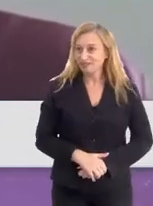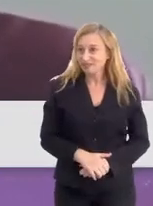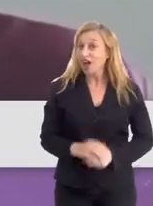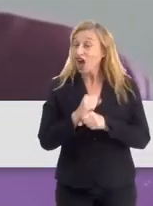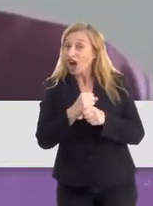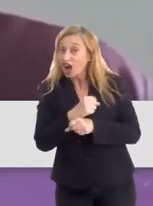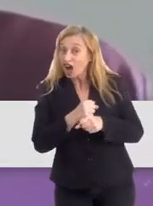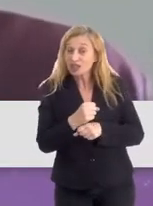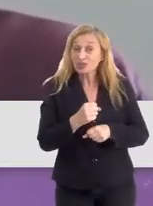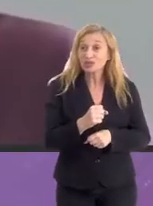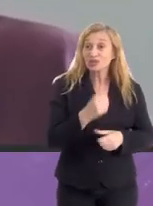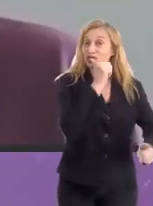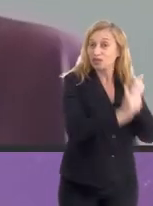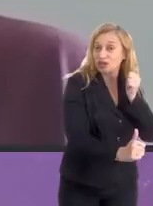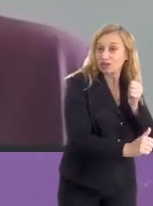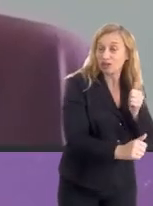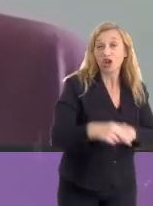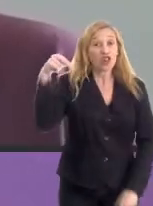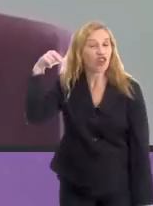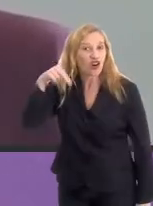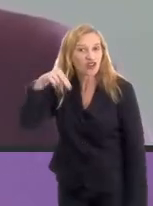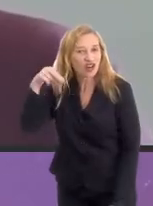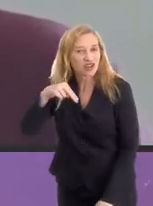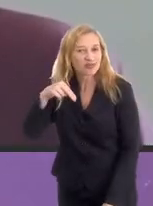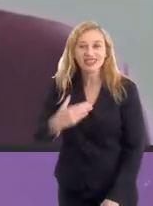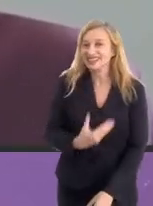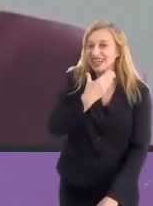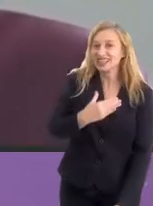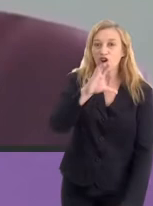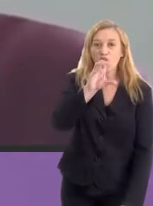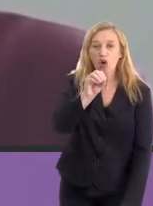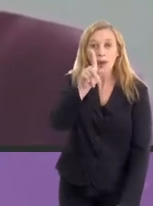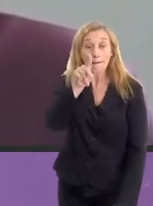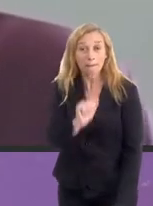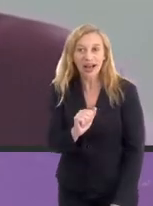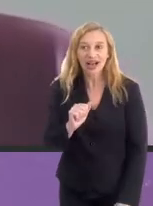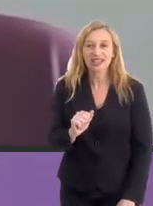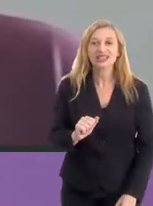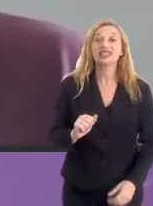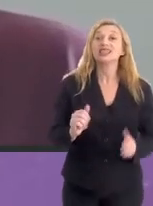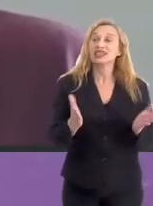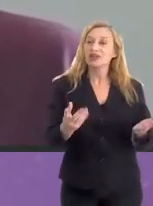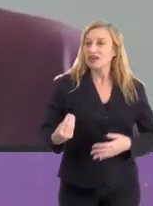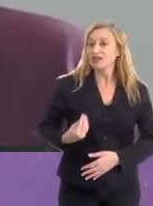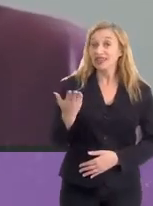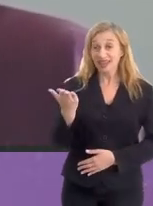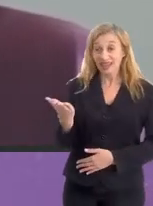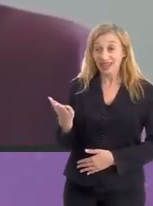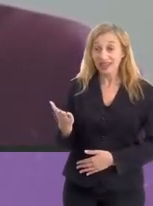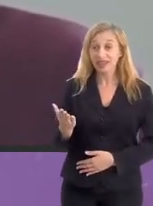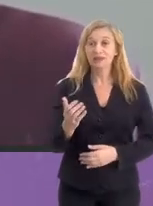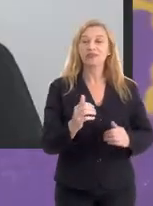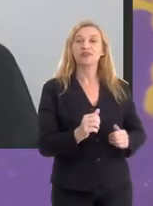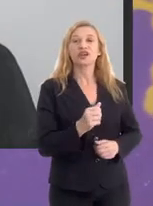2022 ano de copa que será entre novembro e dezembro deste ano e com as participações